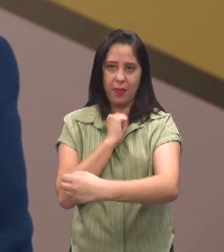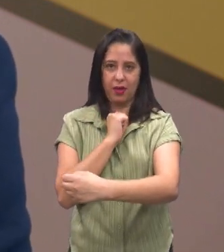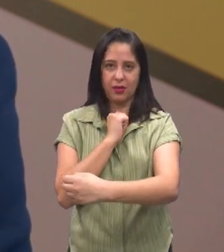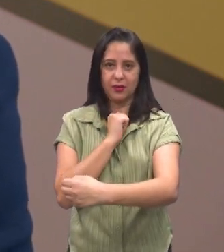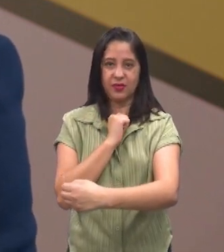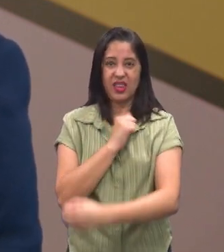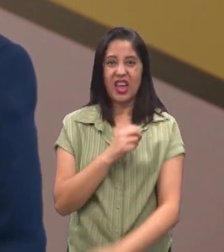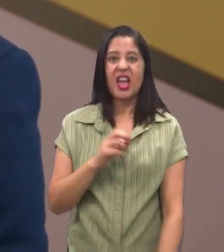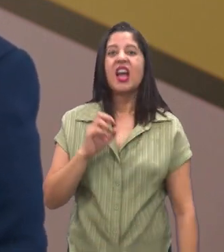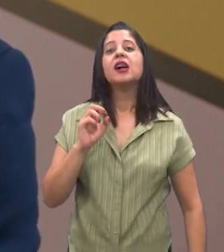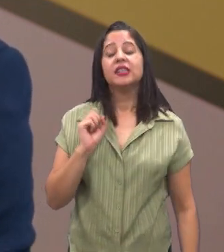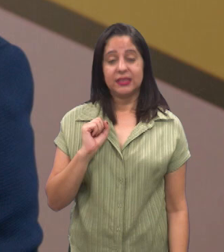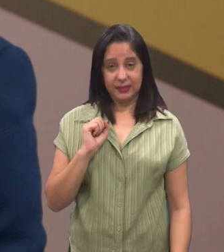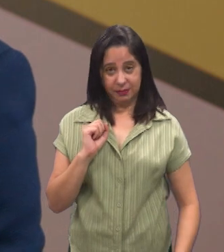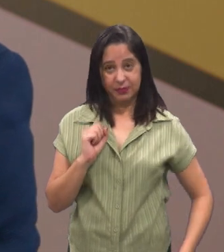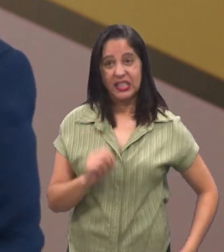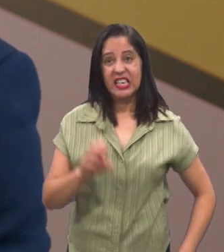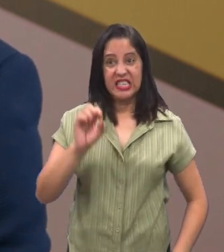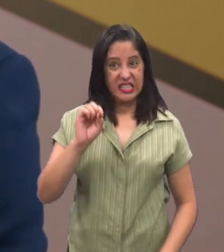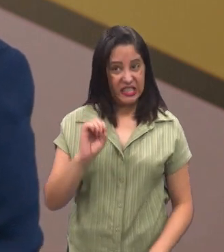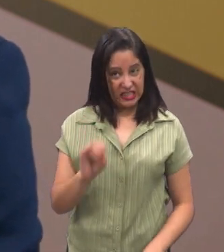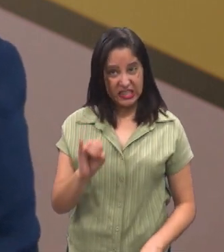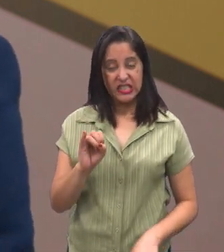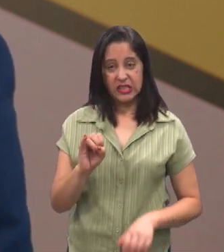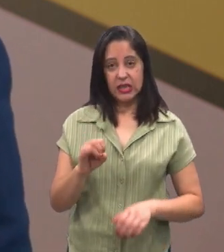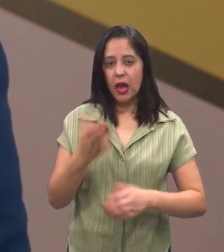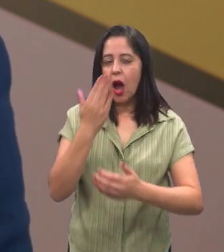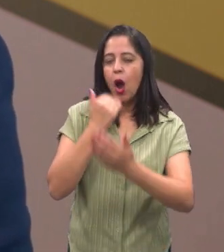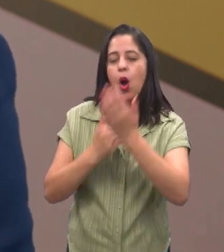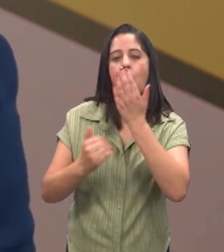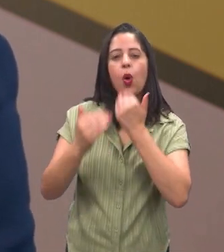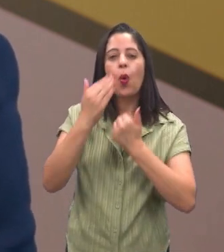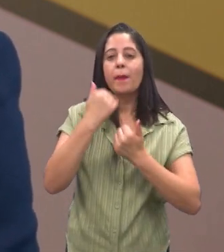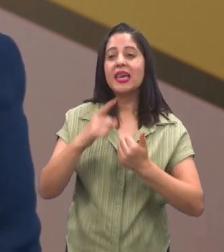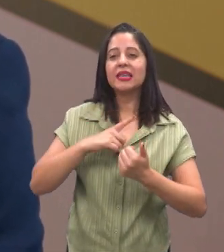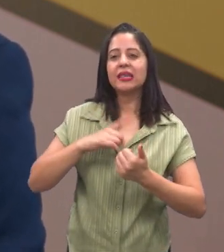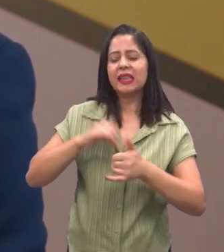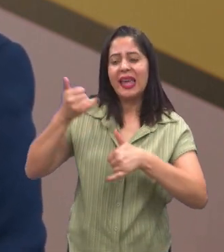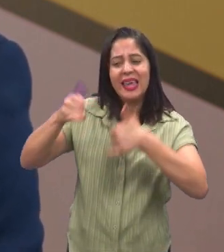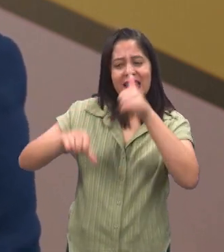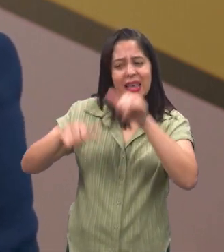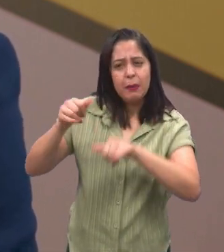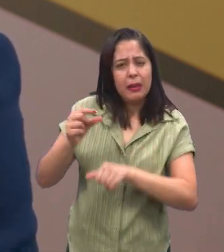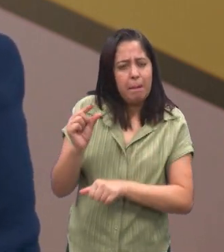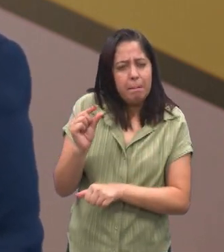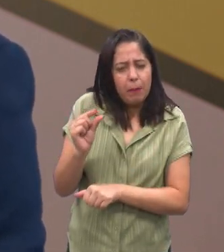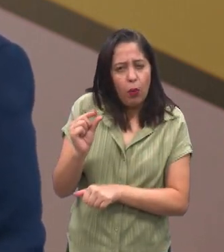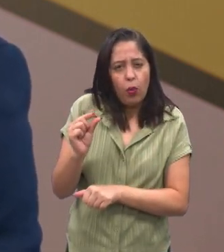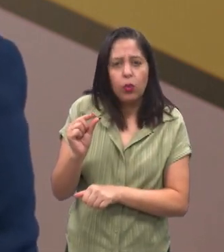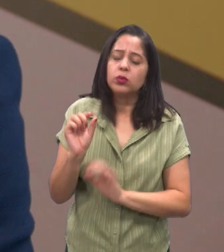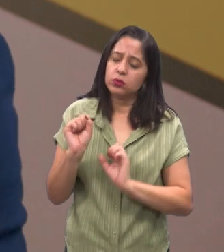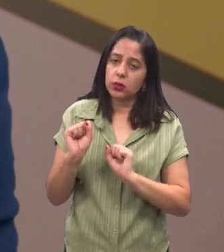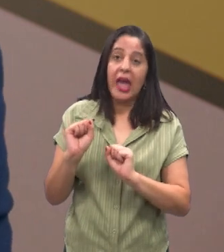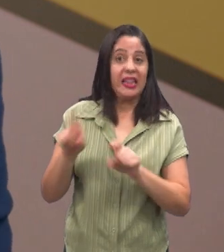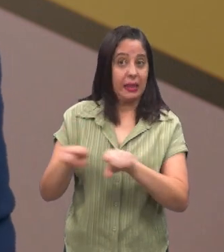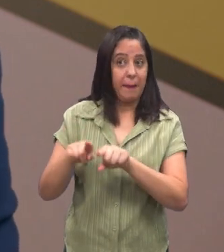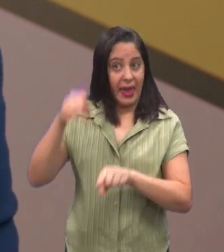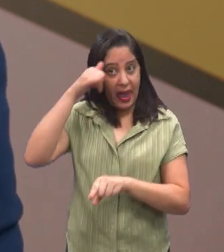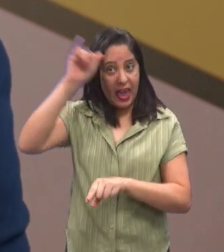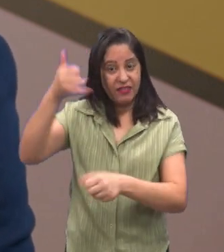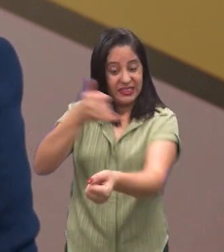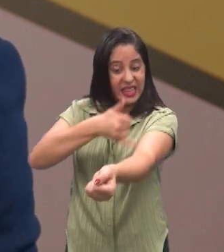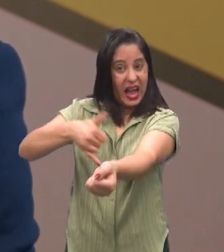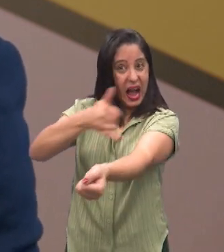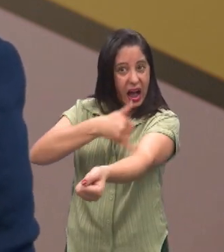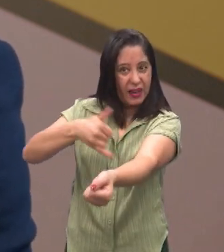ingrediente só, você está no caminho adequado de uma alimentação mais saudável. E aí evitar excessos de gordura saturada,